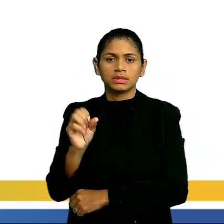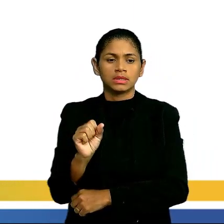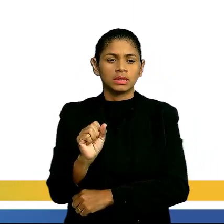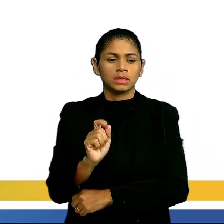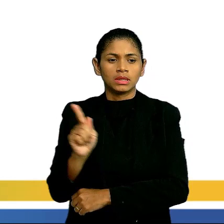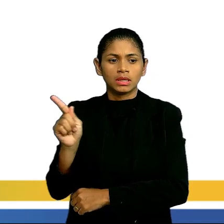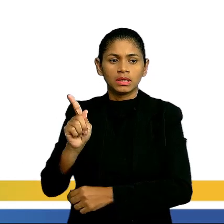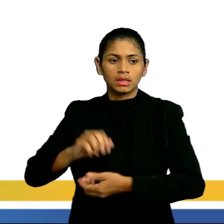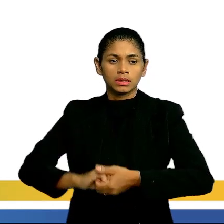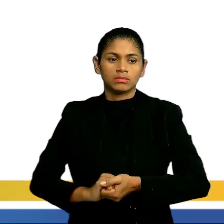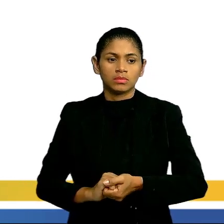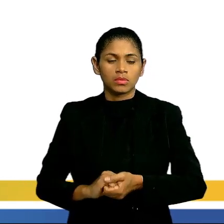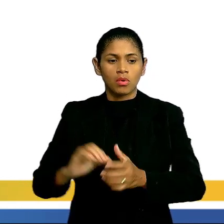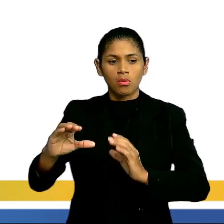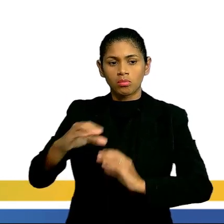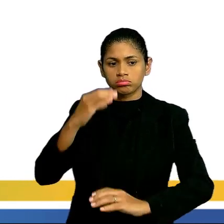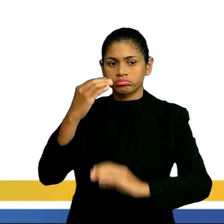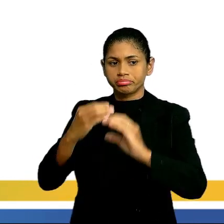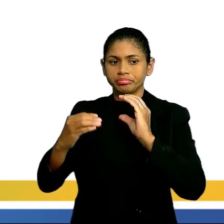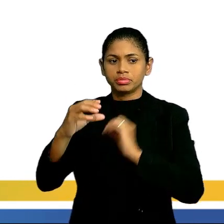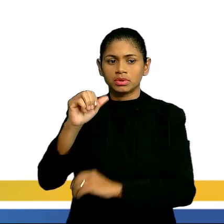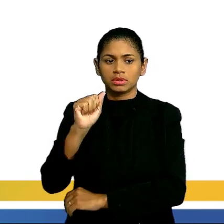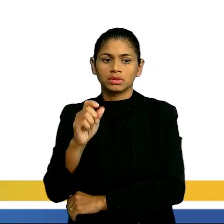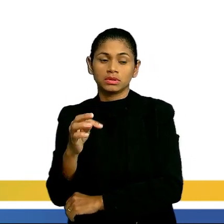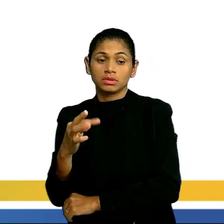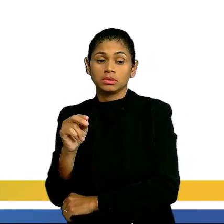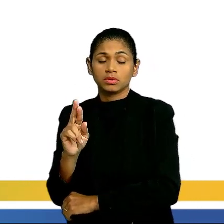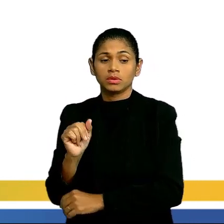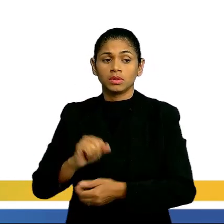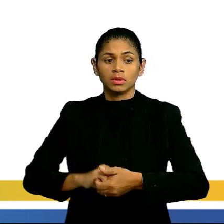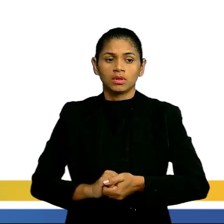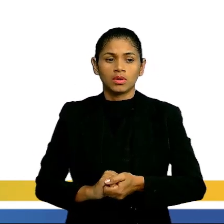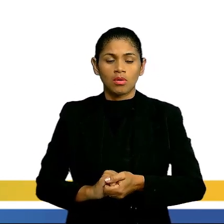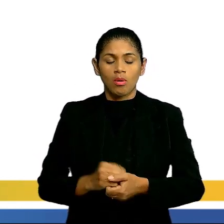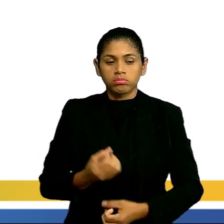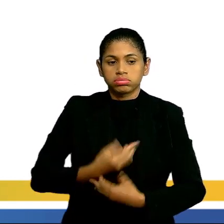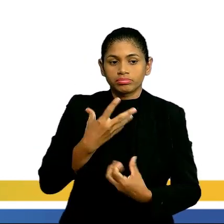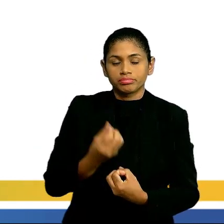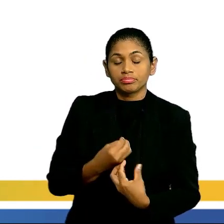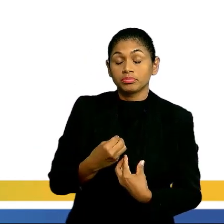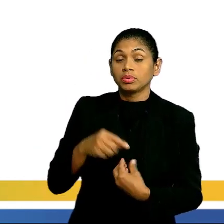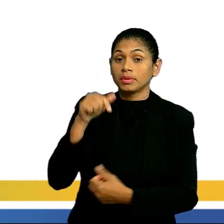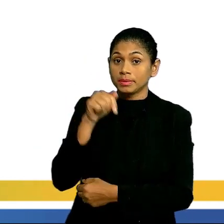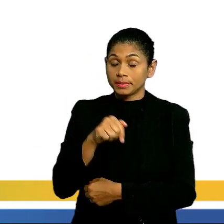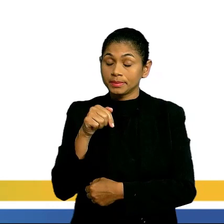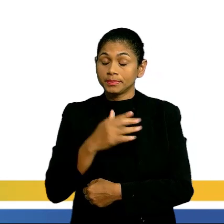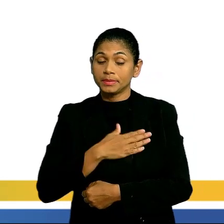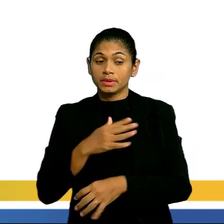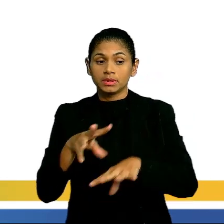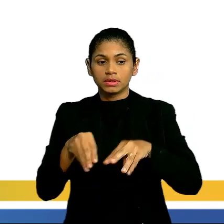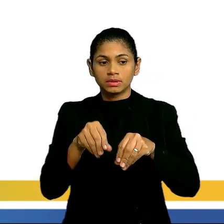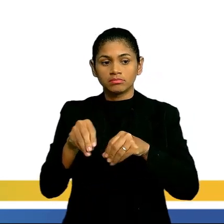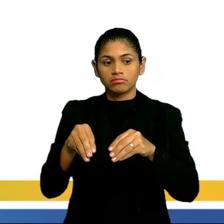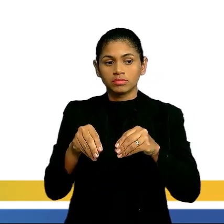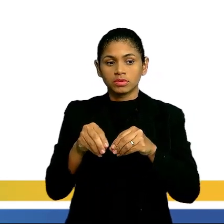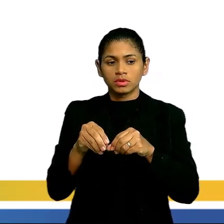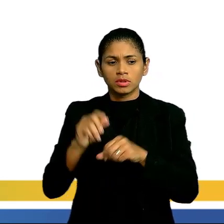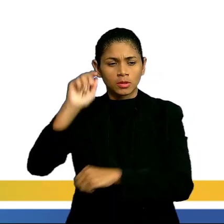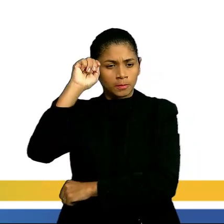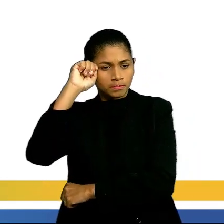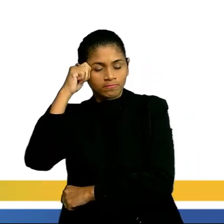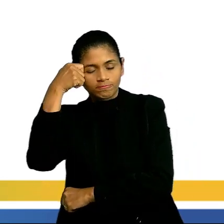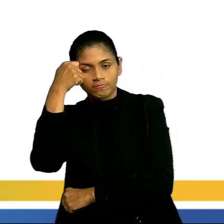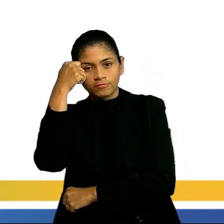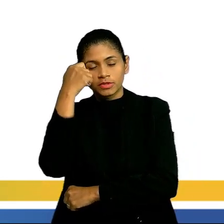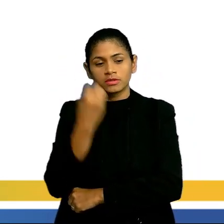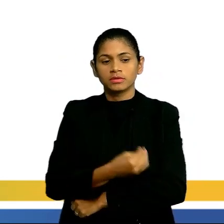cantam gaturamos de Veneza. Os poetas da minha terra são pretos que vivem em torres de